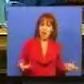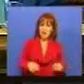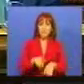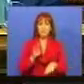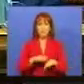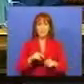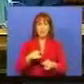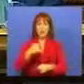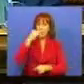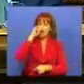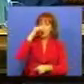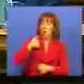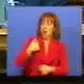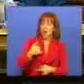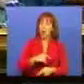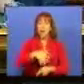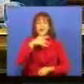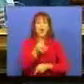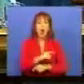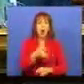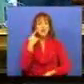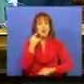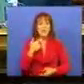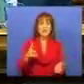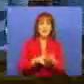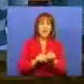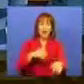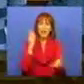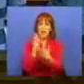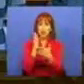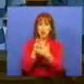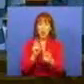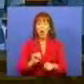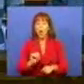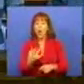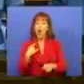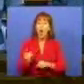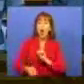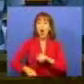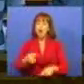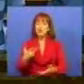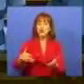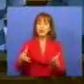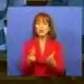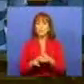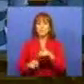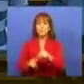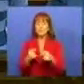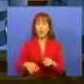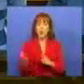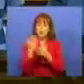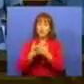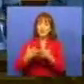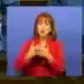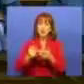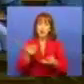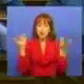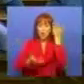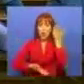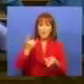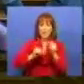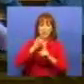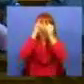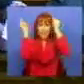soberba nossa aqui utilizar aquilo que conhecemos da realidade das escolas ou utilizar o que vem reconhecido nos estudos e nas comparações